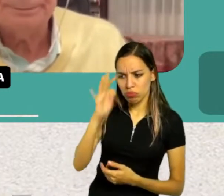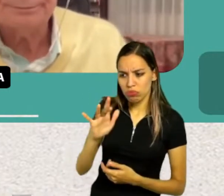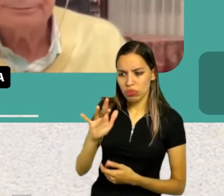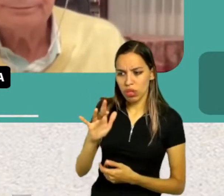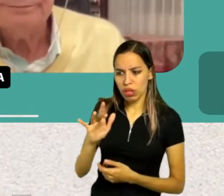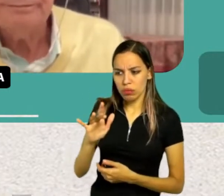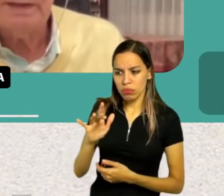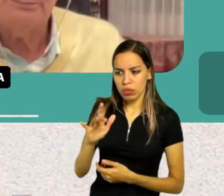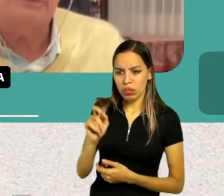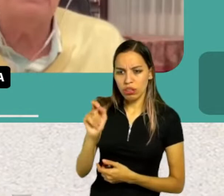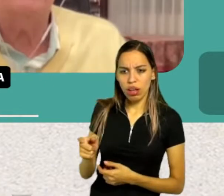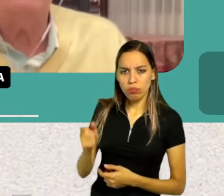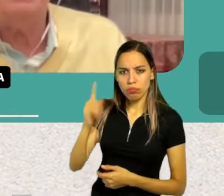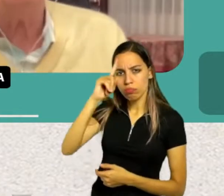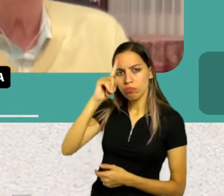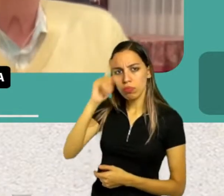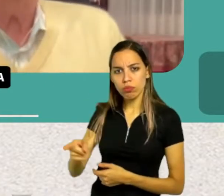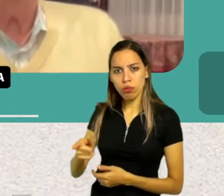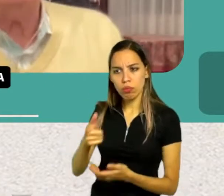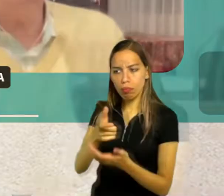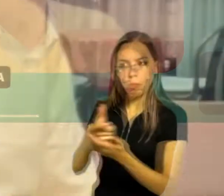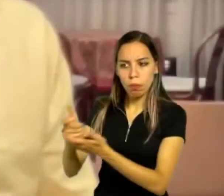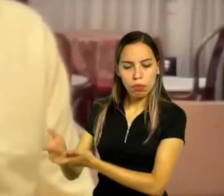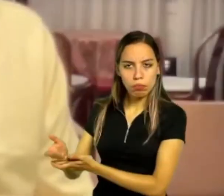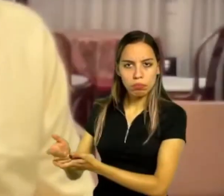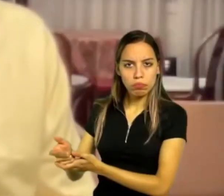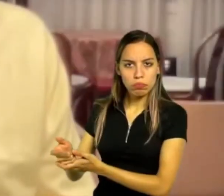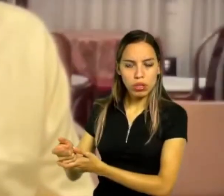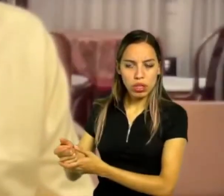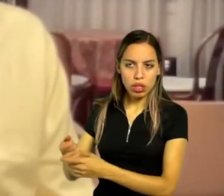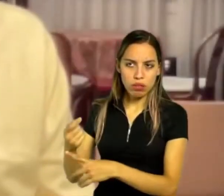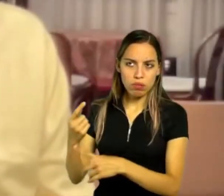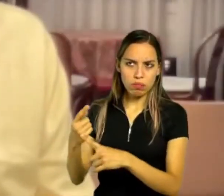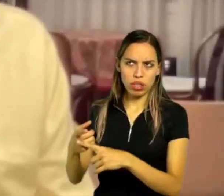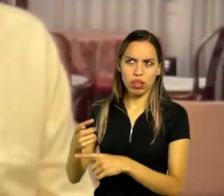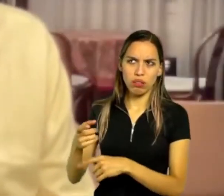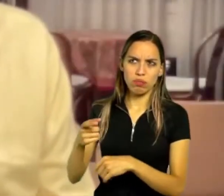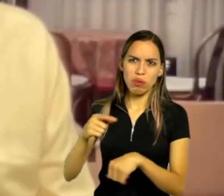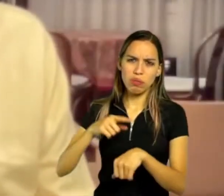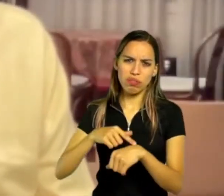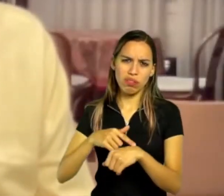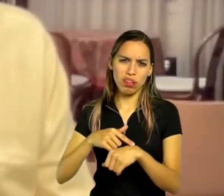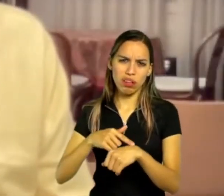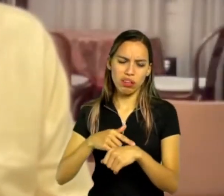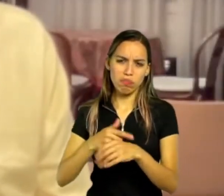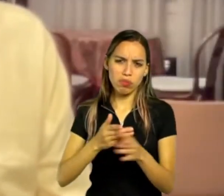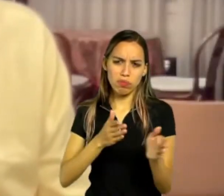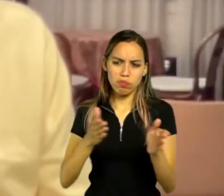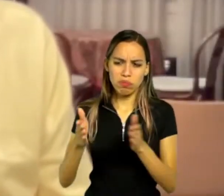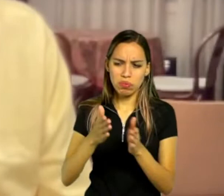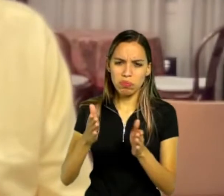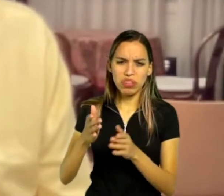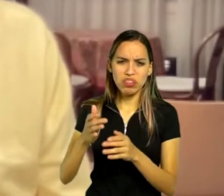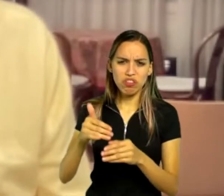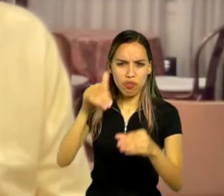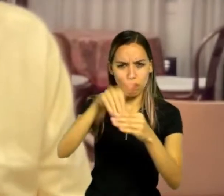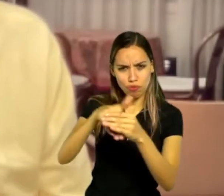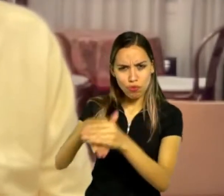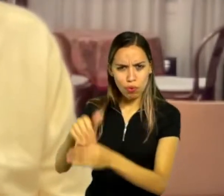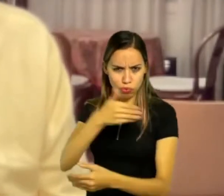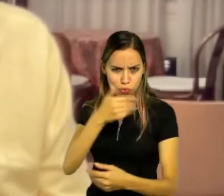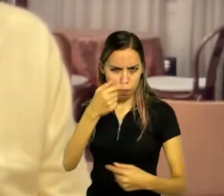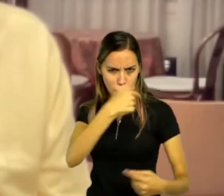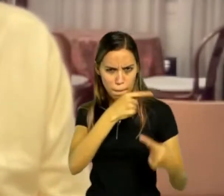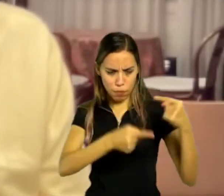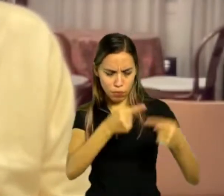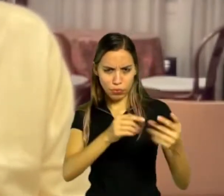ordem. Provavelmente uma autoridade importante no Estado naquela época, né? Claro. E eles entraram com